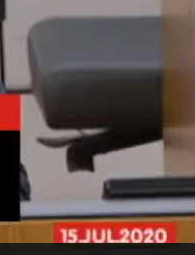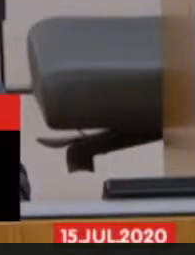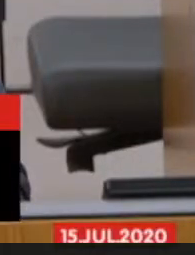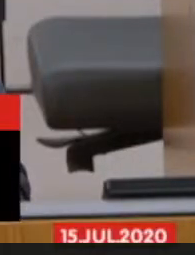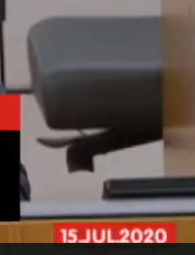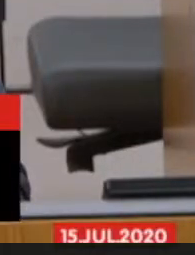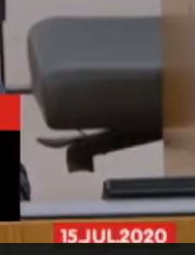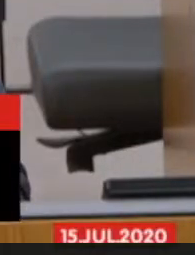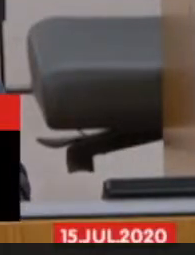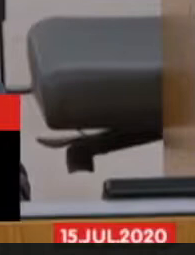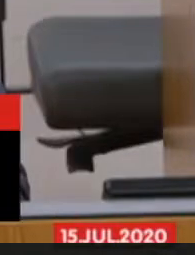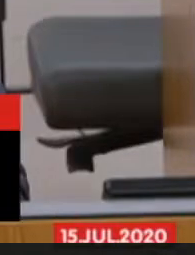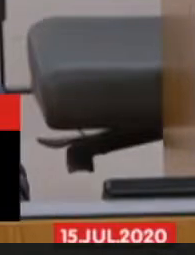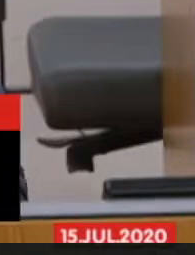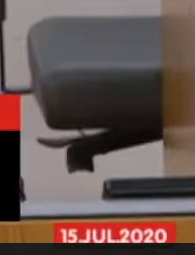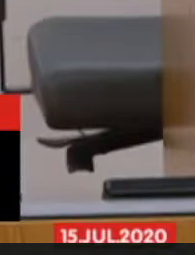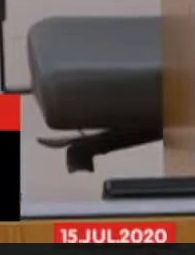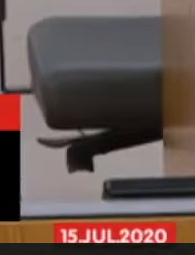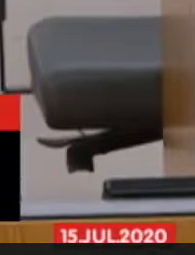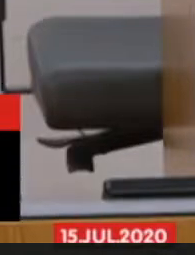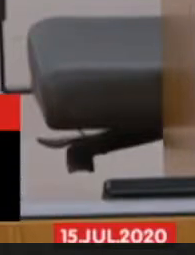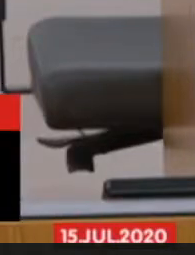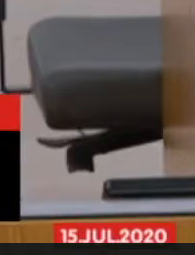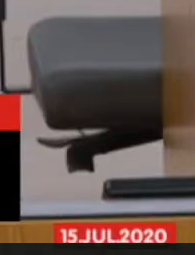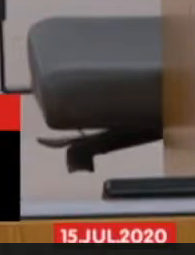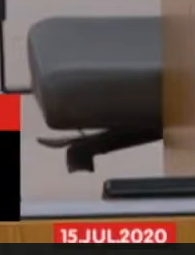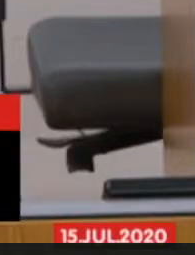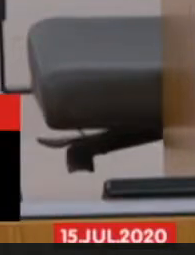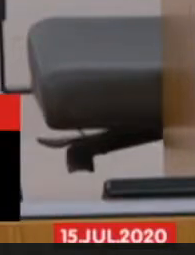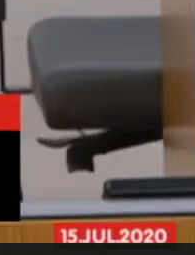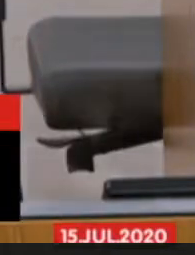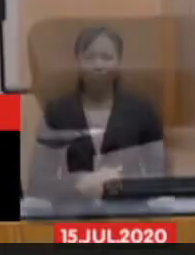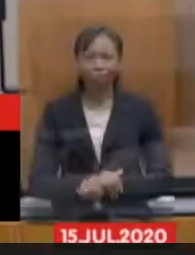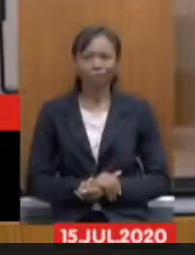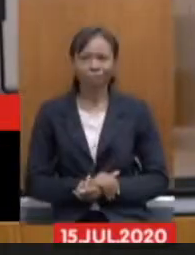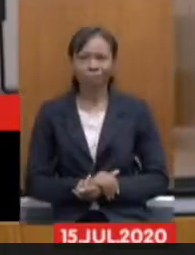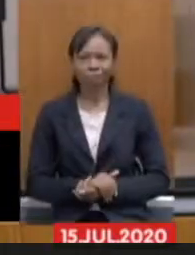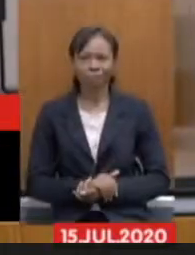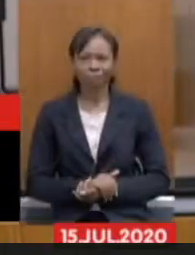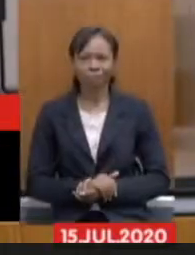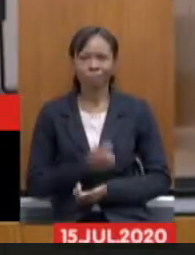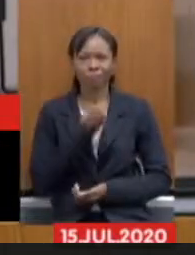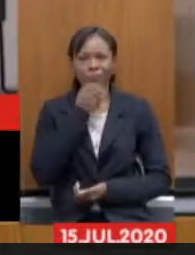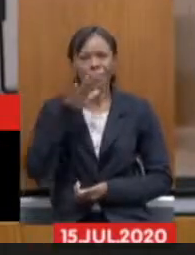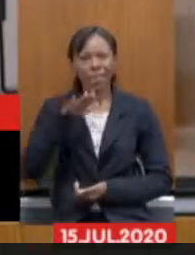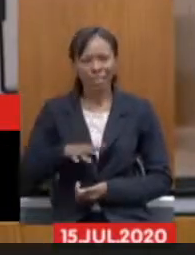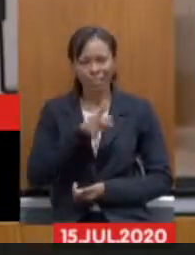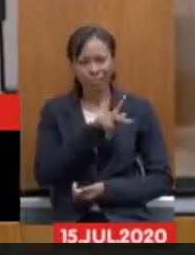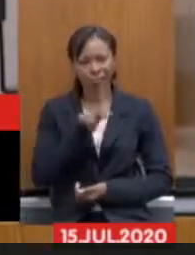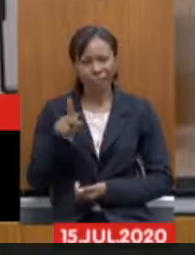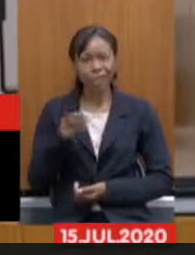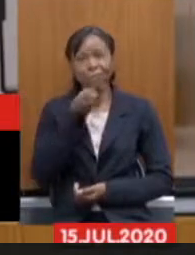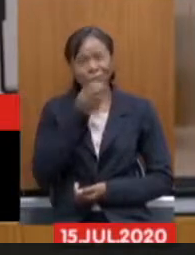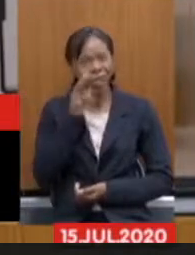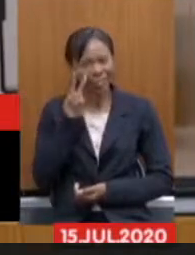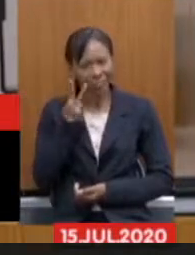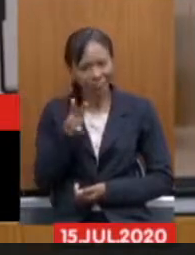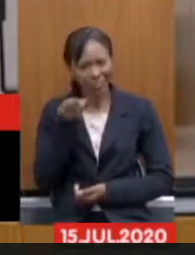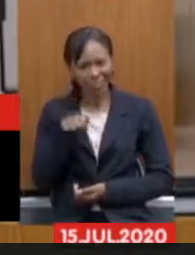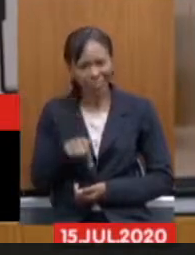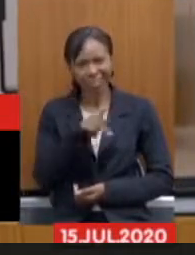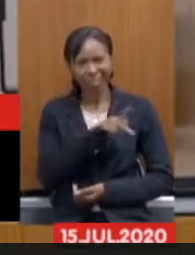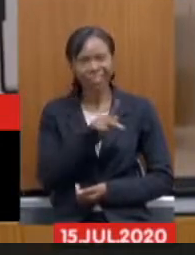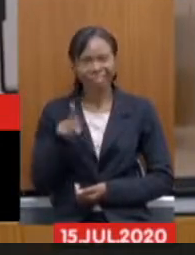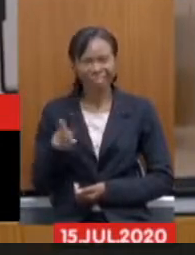oi boa tarde presidente deputado cristiano silveira bom vila aqui na presidência e lembrar que tivemos na